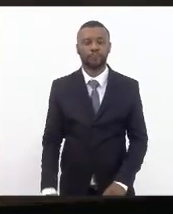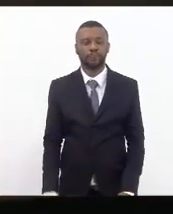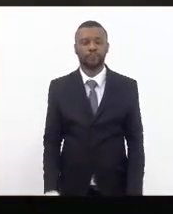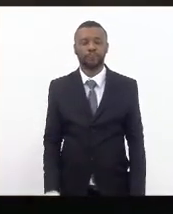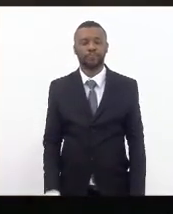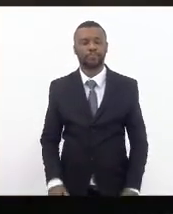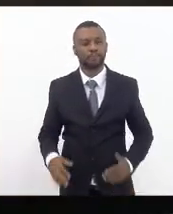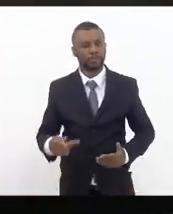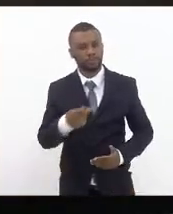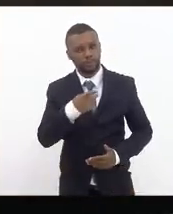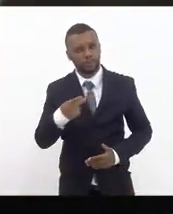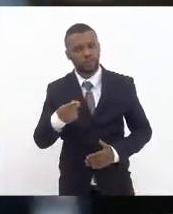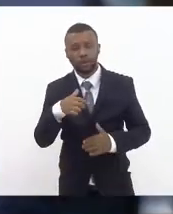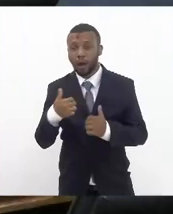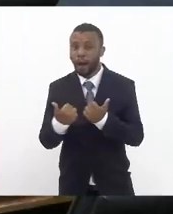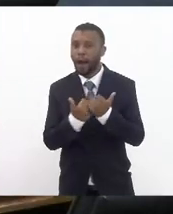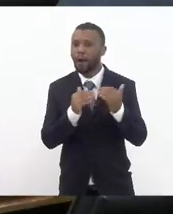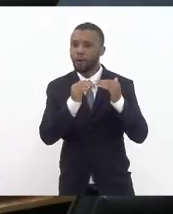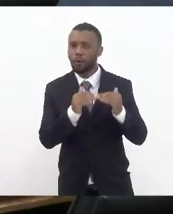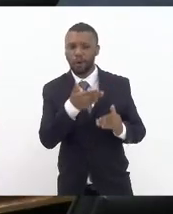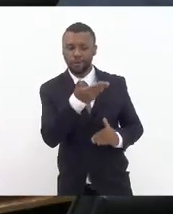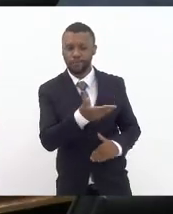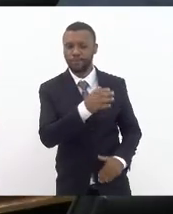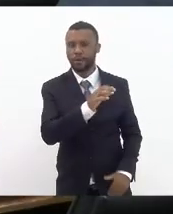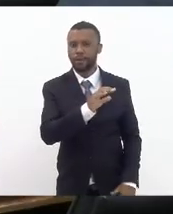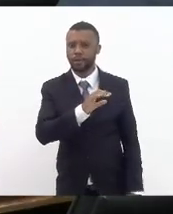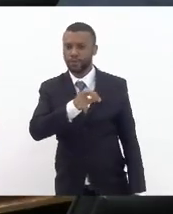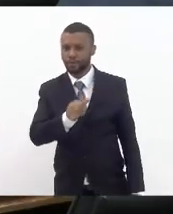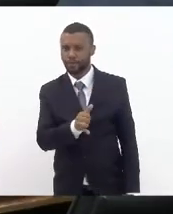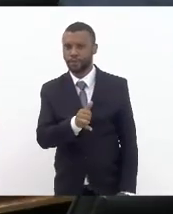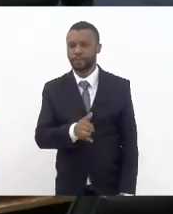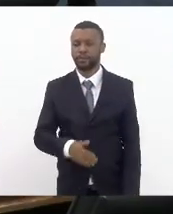Senhor presidente, acompanha a CCJ.